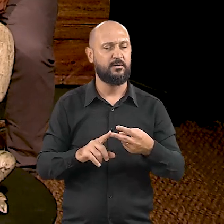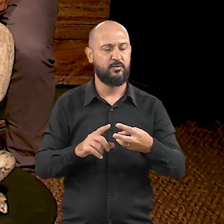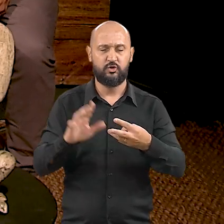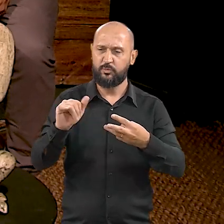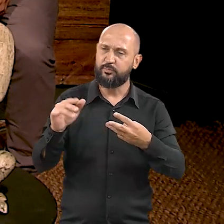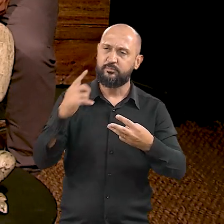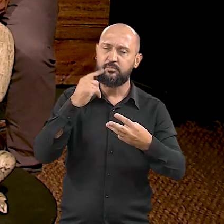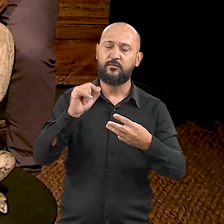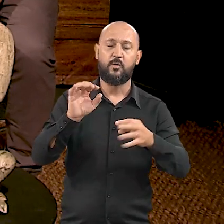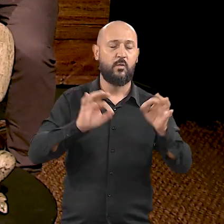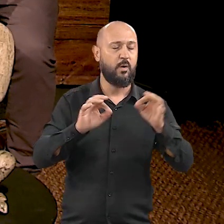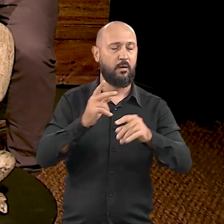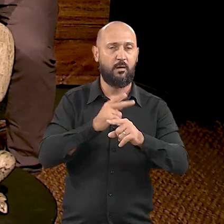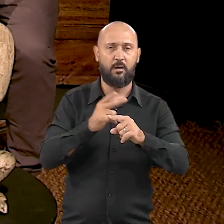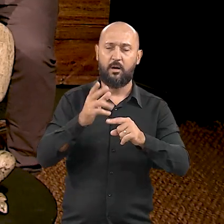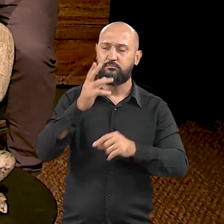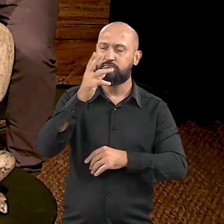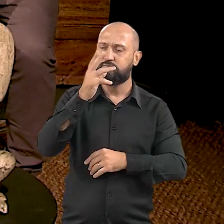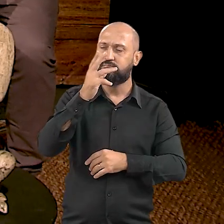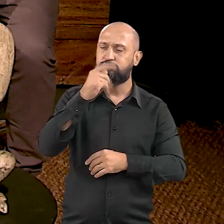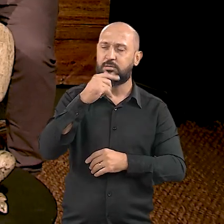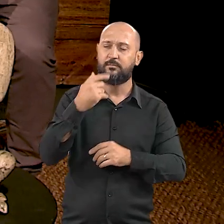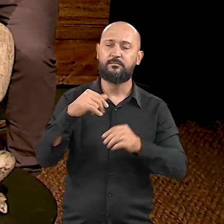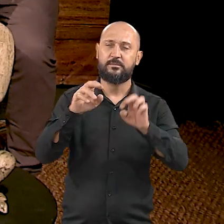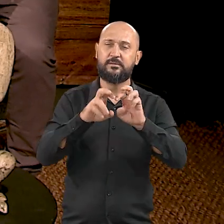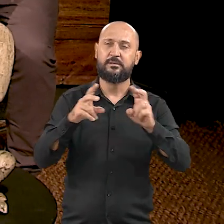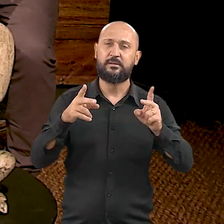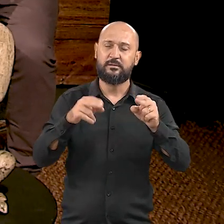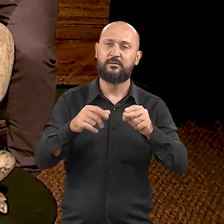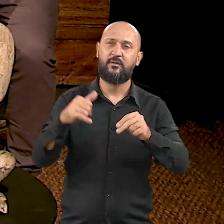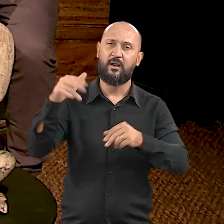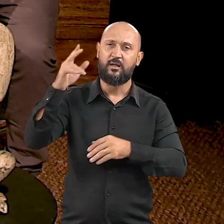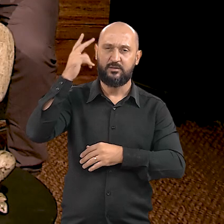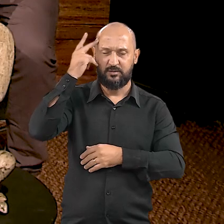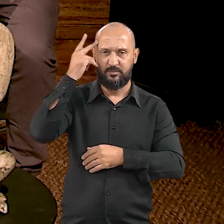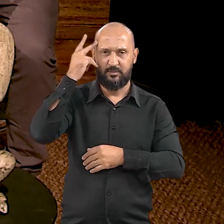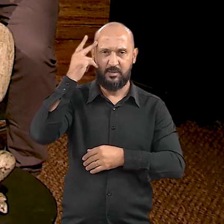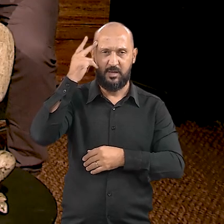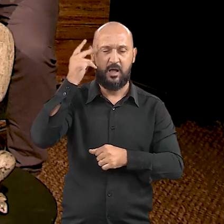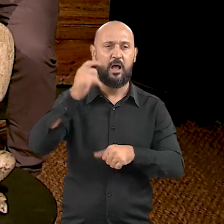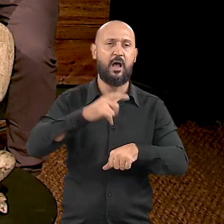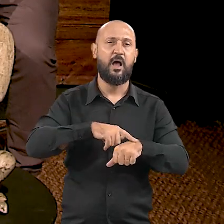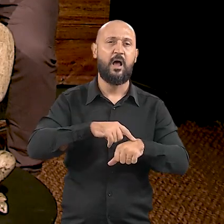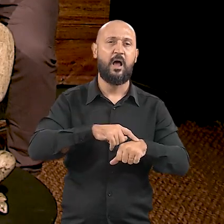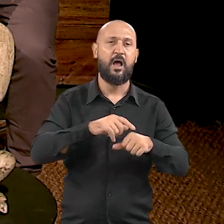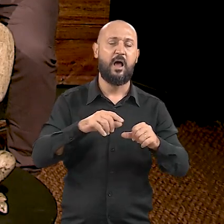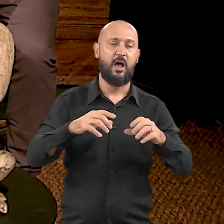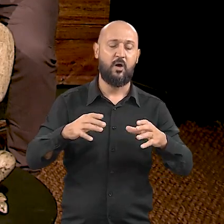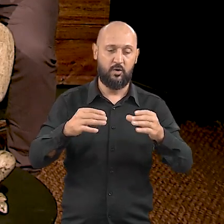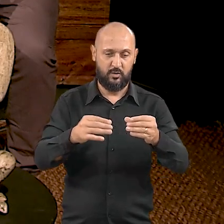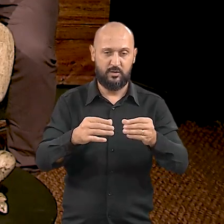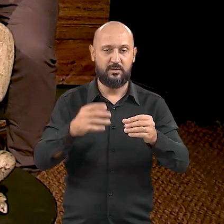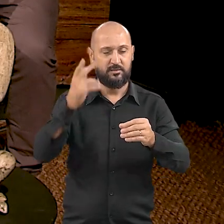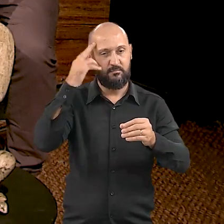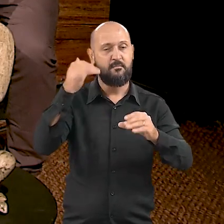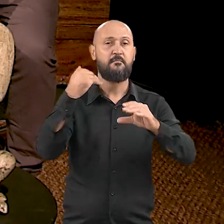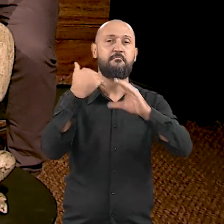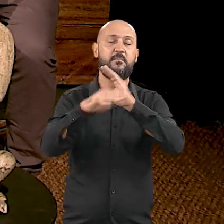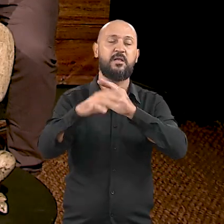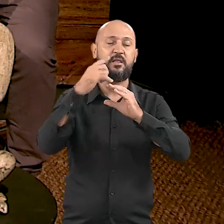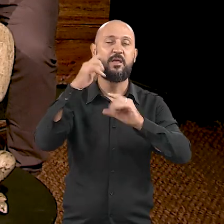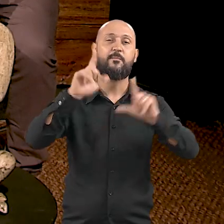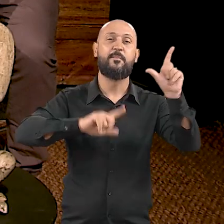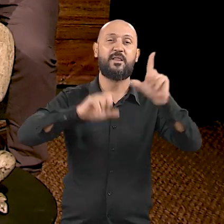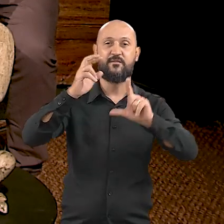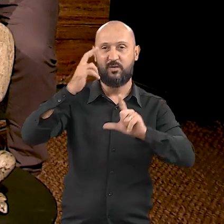E fizemos aquele clipe, demorou para editar aquelas coisas. Estava lá em São Paulo, o dia que eu catei essa fita lá em São Paulo, eu mandei para a TV